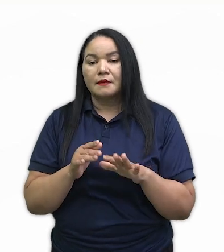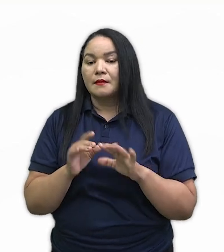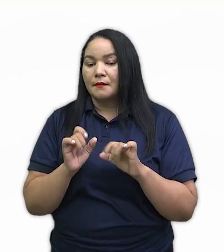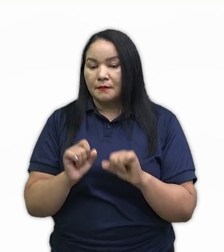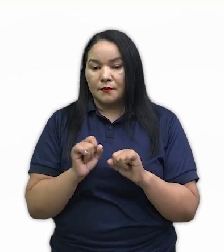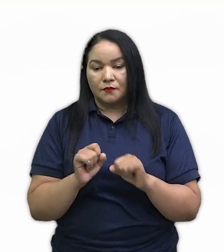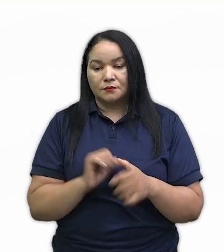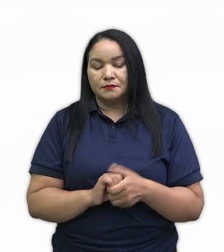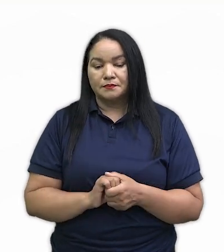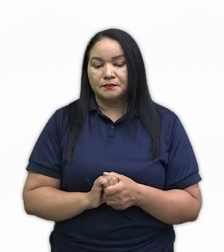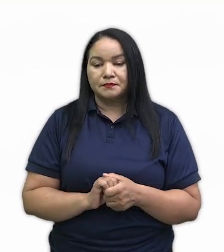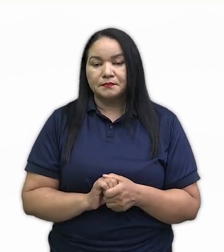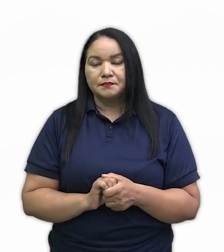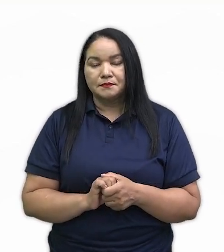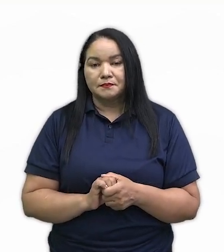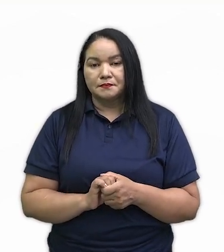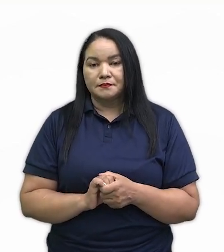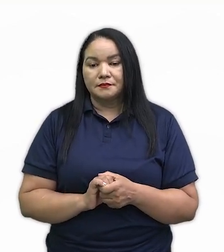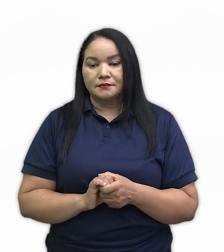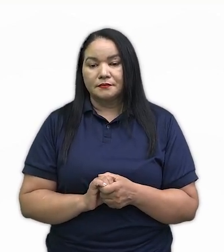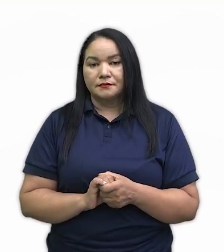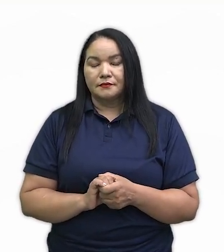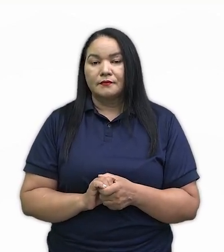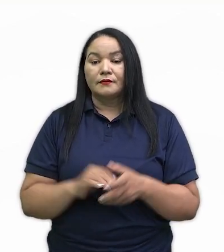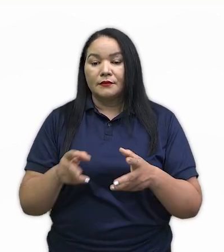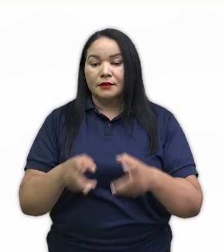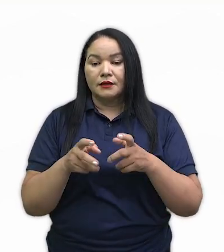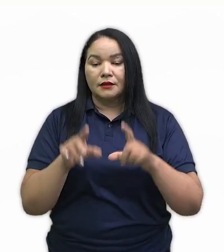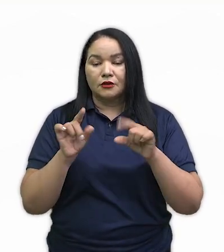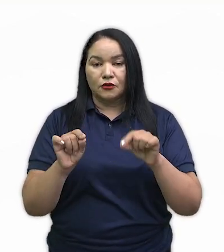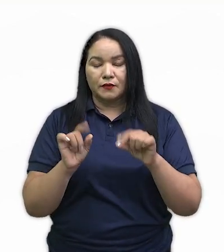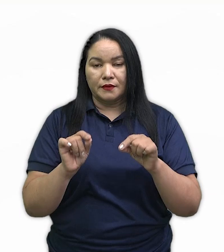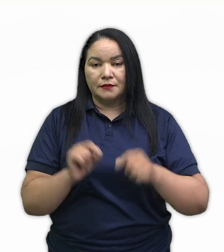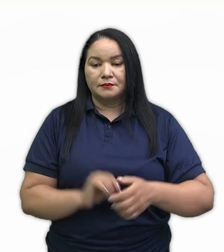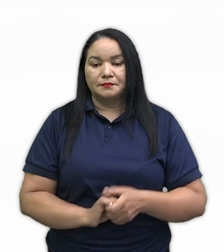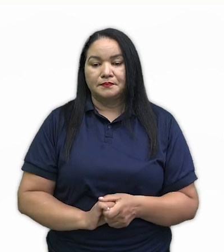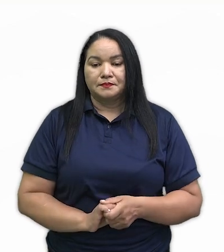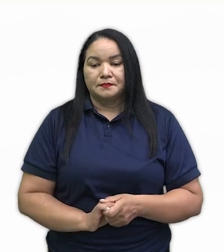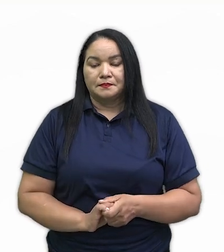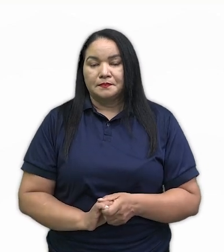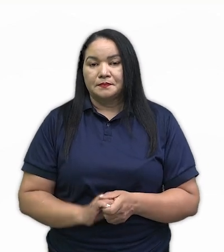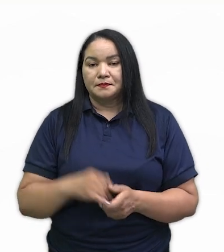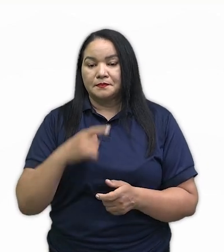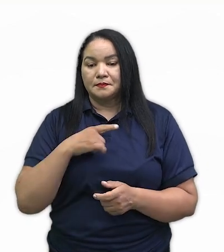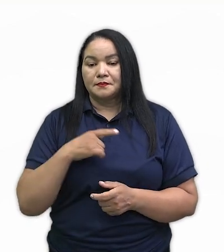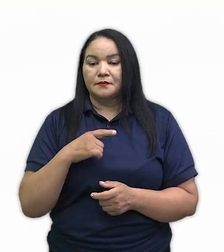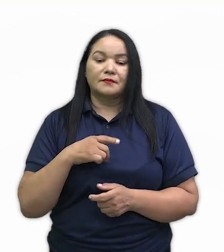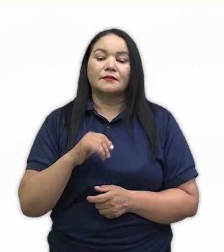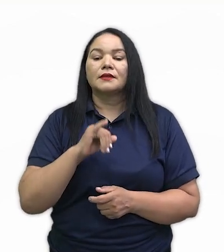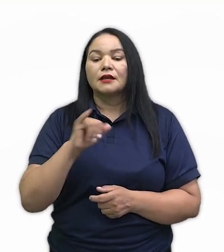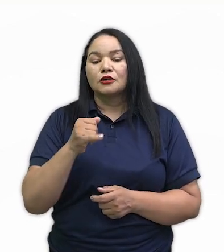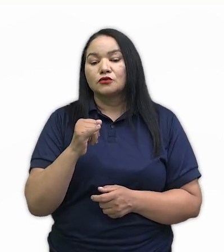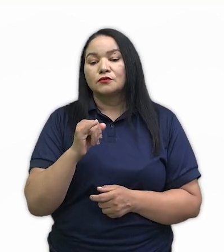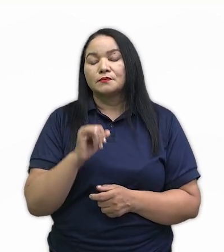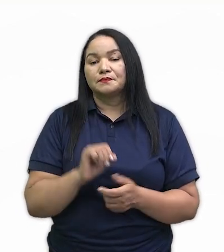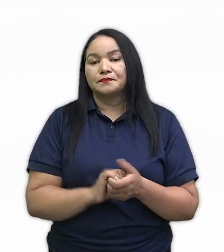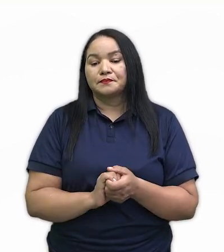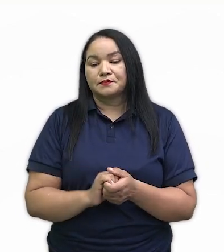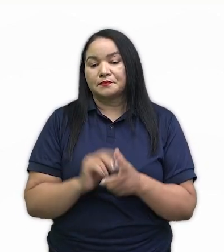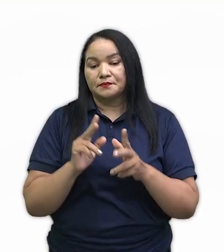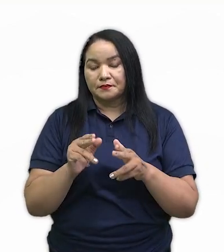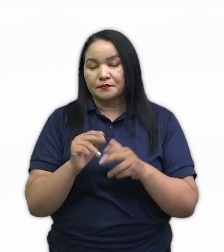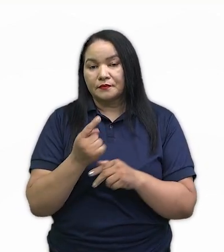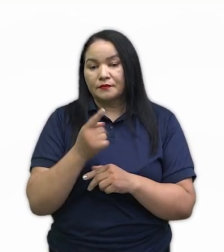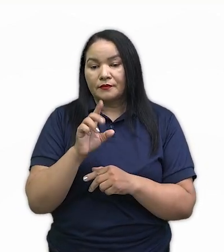para cancelar. Beleza? Então, repare que a gente vai ter, então, os juros igual a quem? A